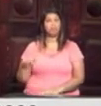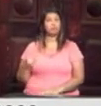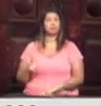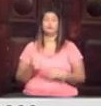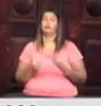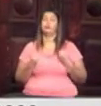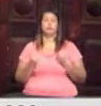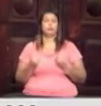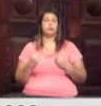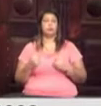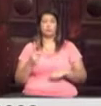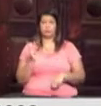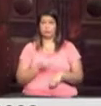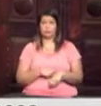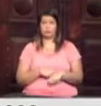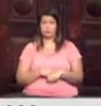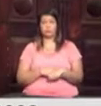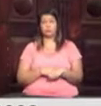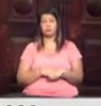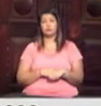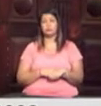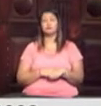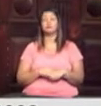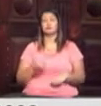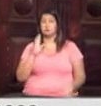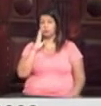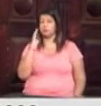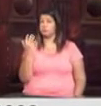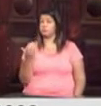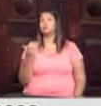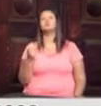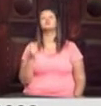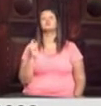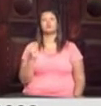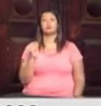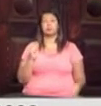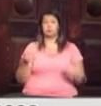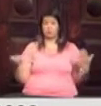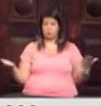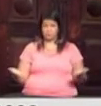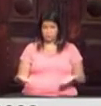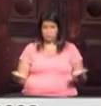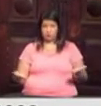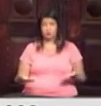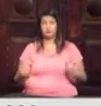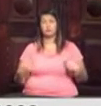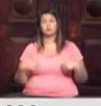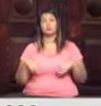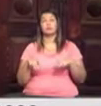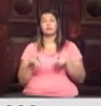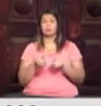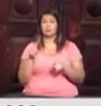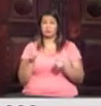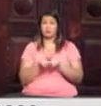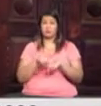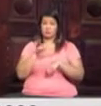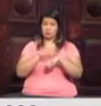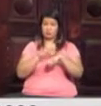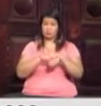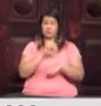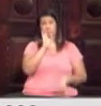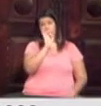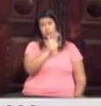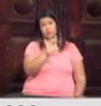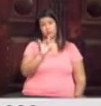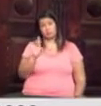nem tempo de meias soluções. As soluções são requeridas agora e compete a nós, deputados, colocarmos